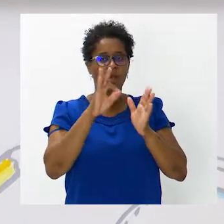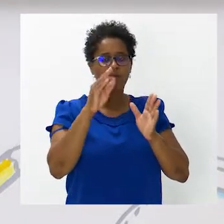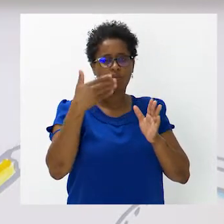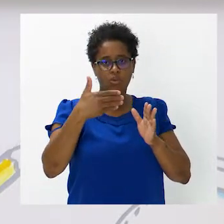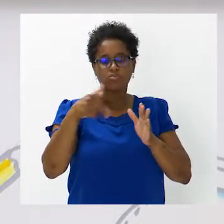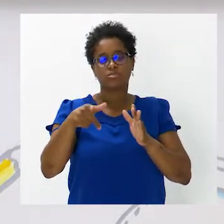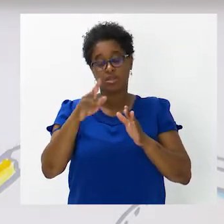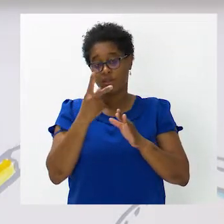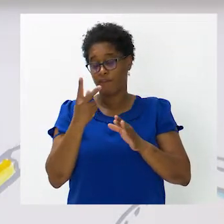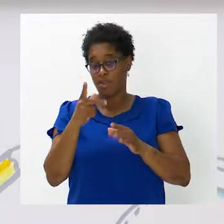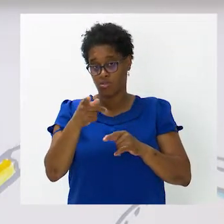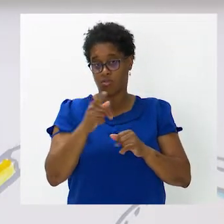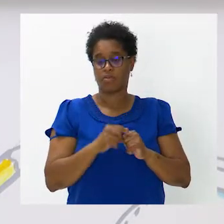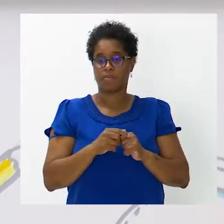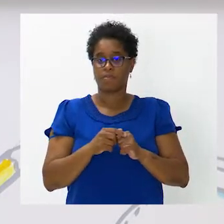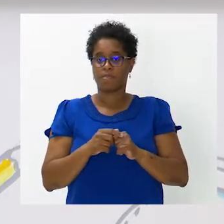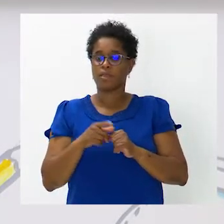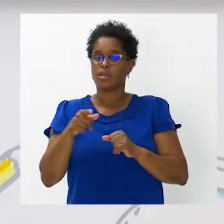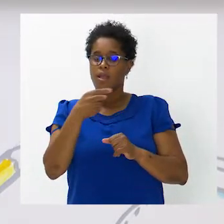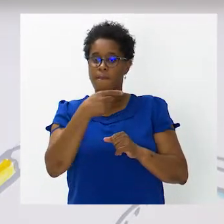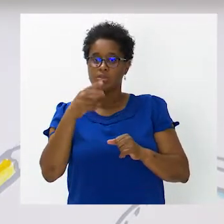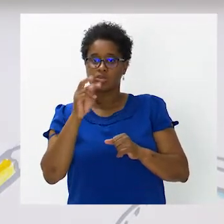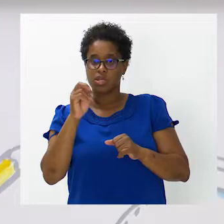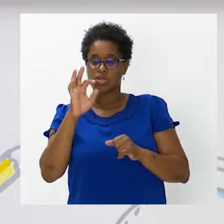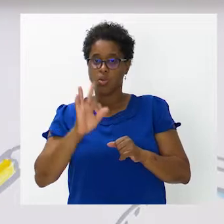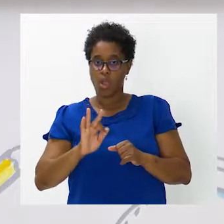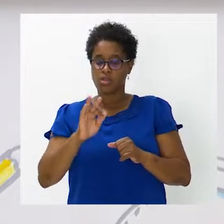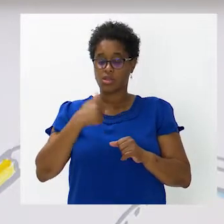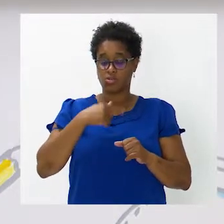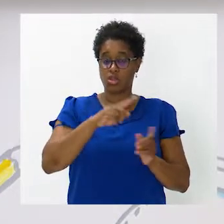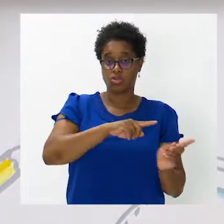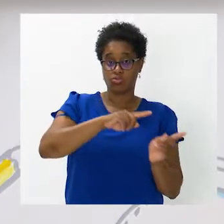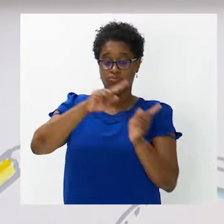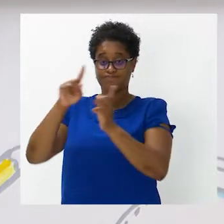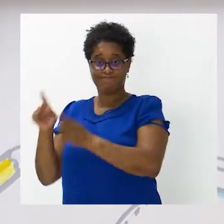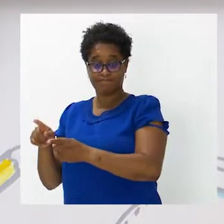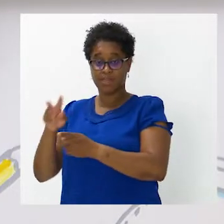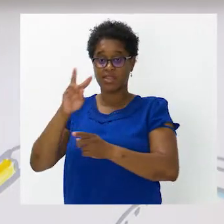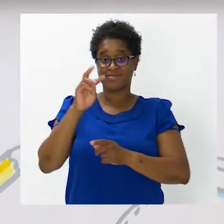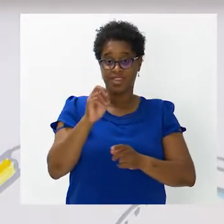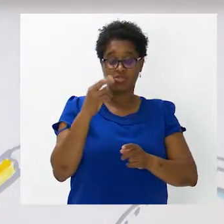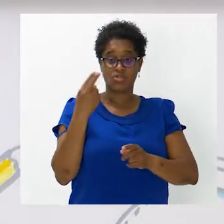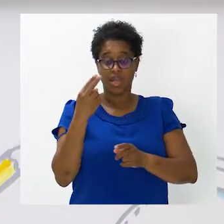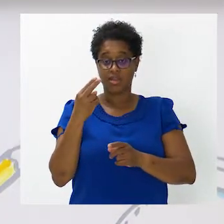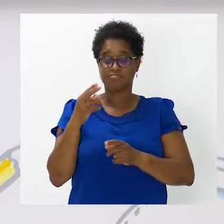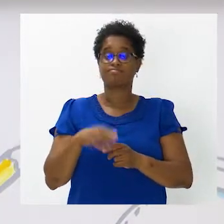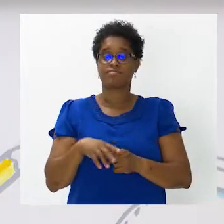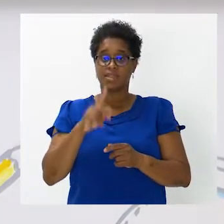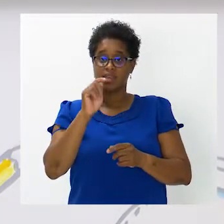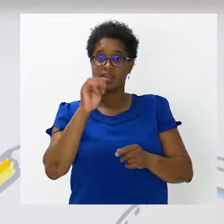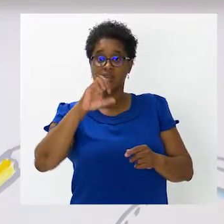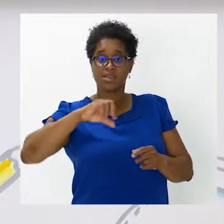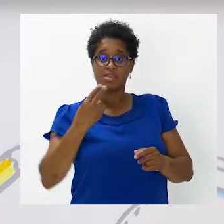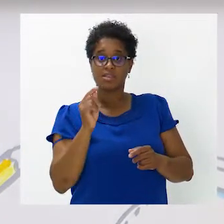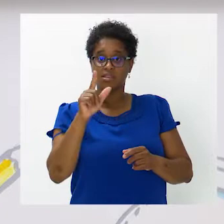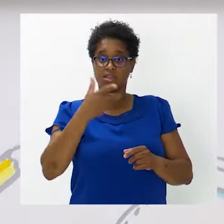segundo este vetor, que é de coordenada -3, 4, eu tenho que deslocar 3 unidades à esquerda, como vocês